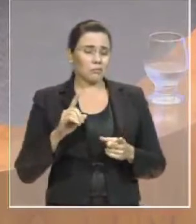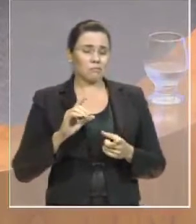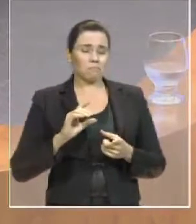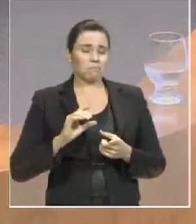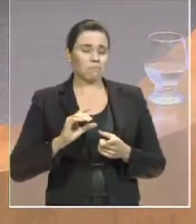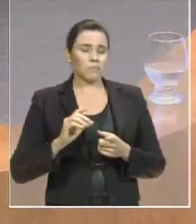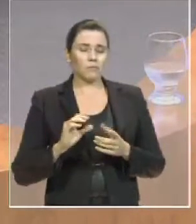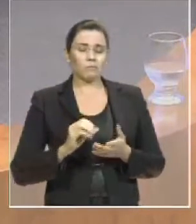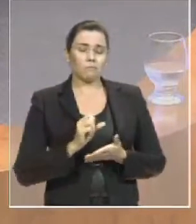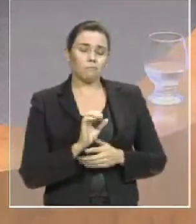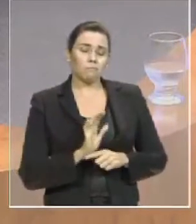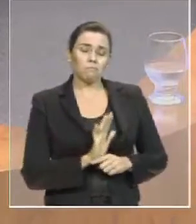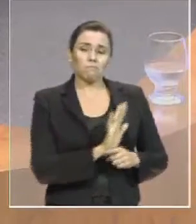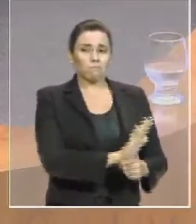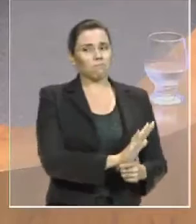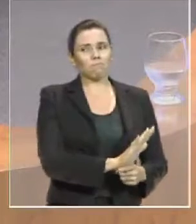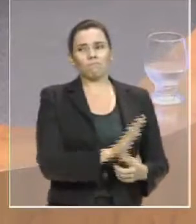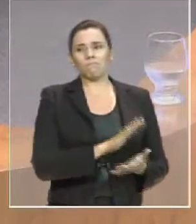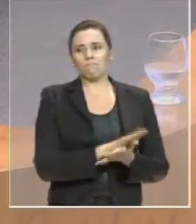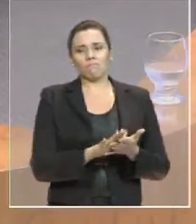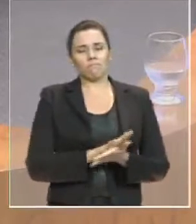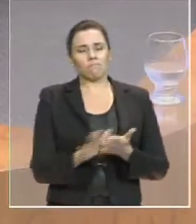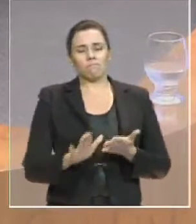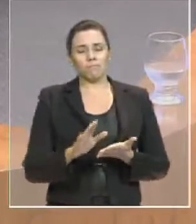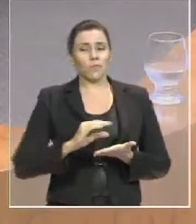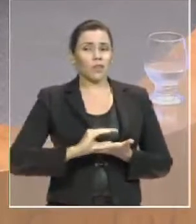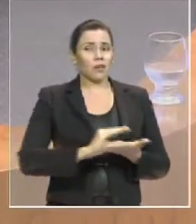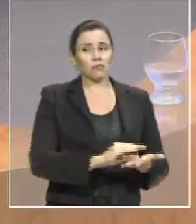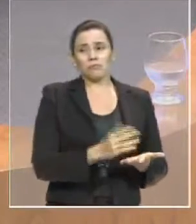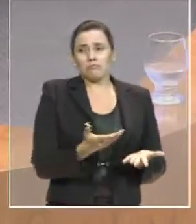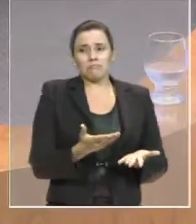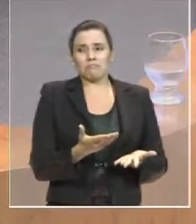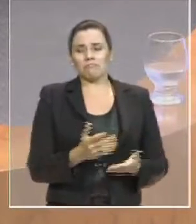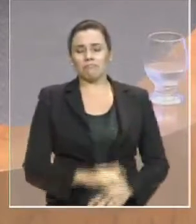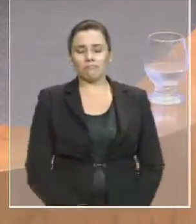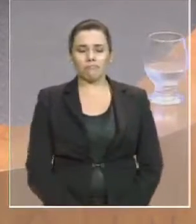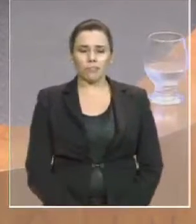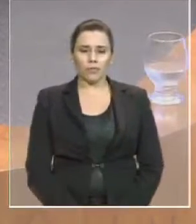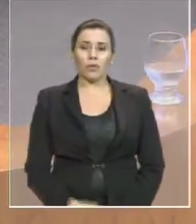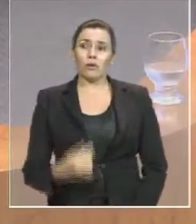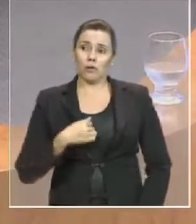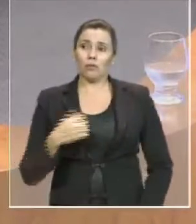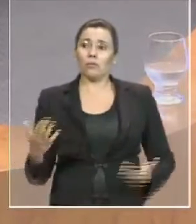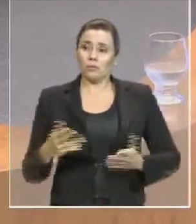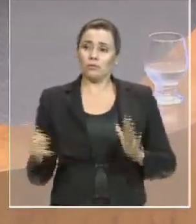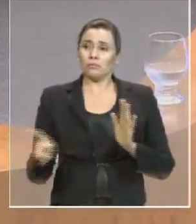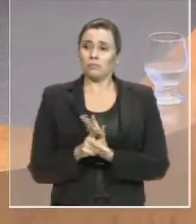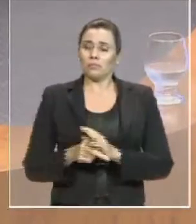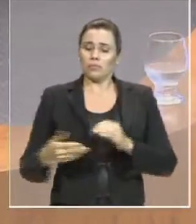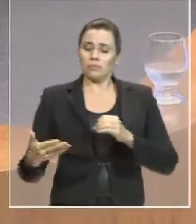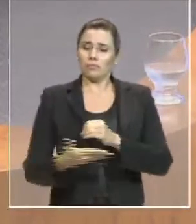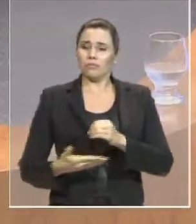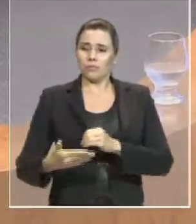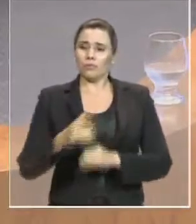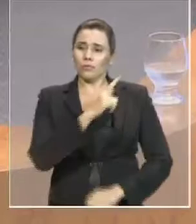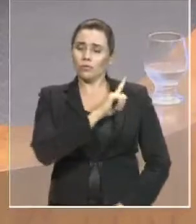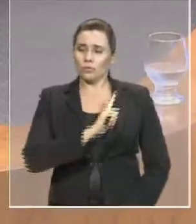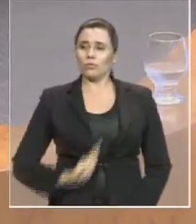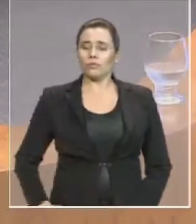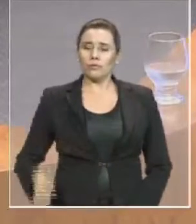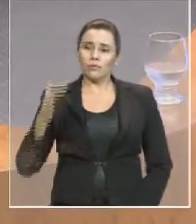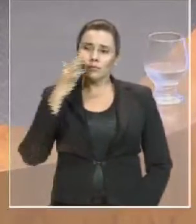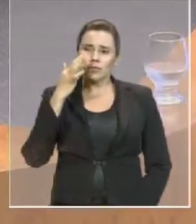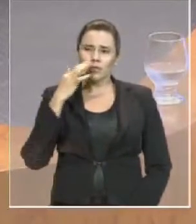mas não assim o fez. E hoje sou da base do governo Flávio Dino, e temos cobrado insistentemente as melhorias para a